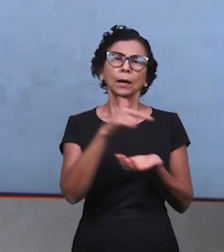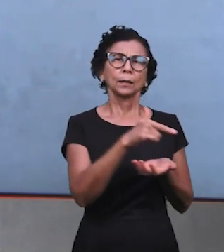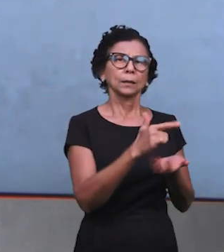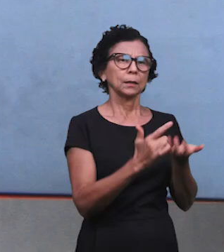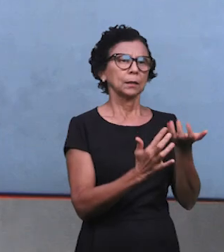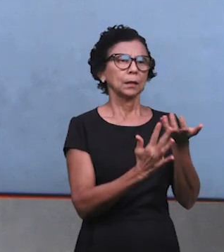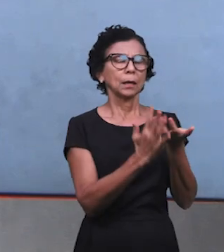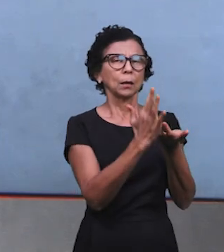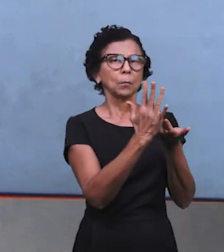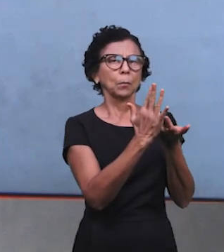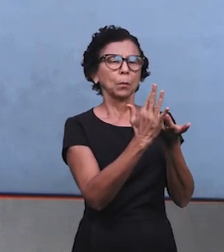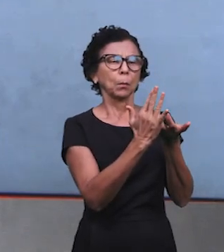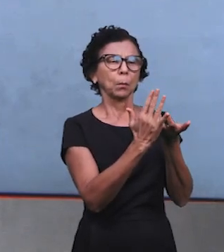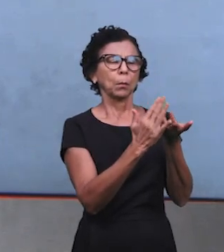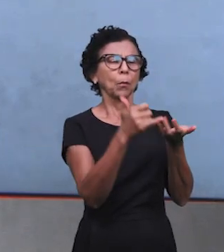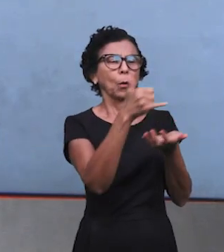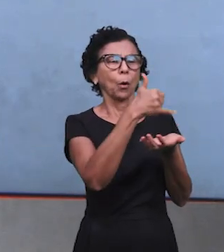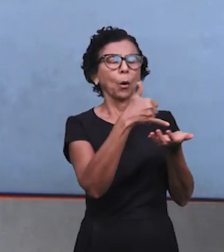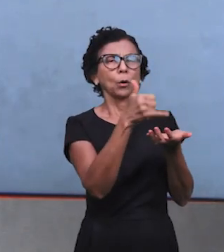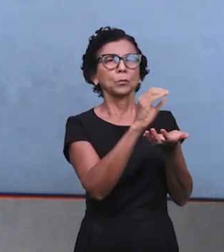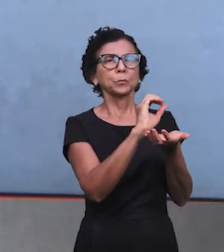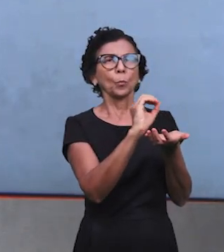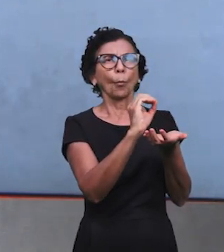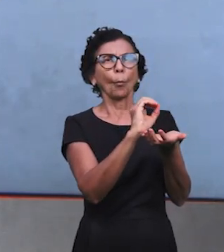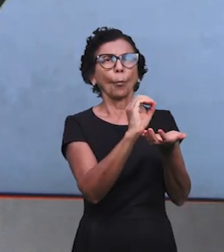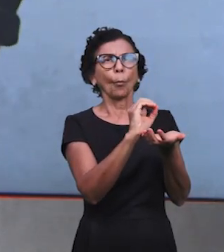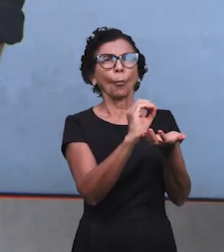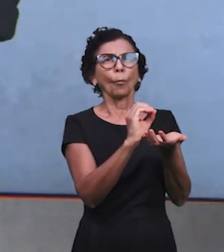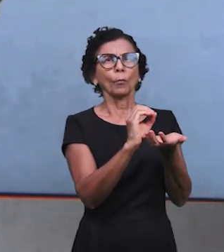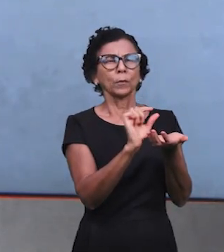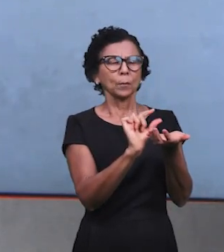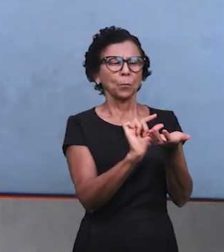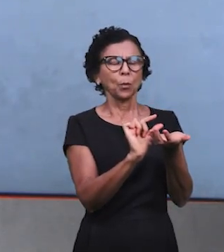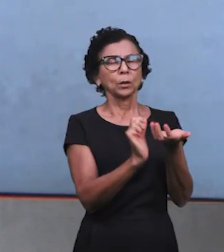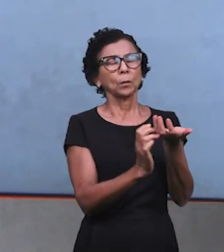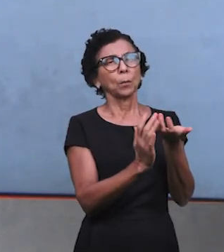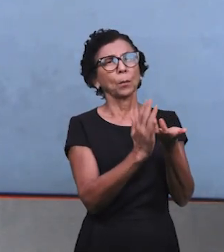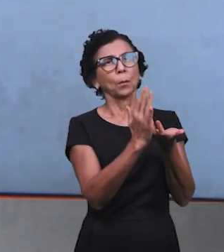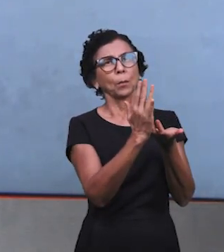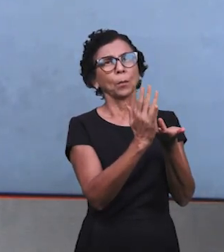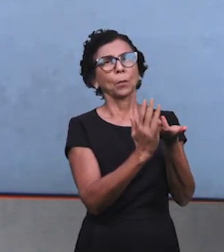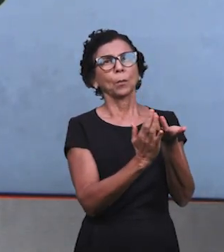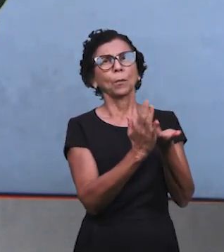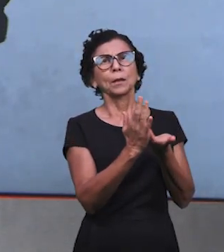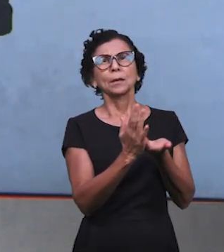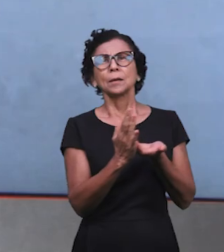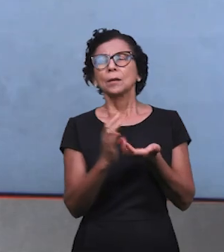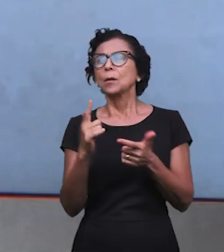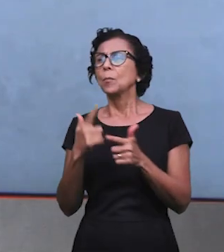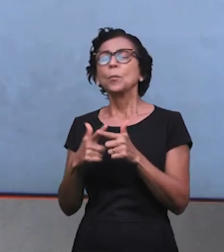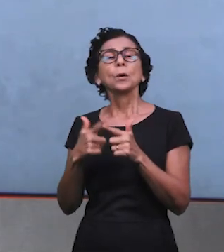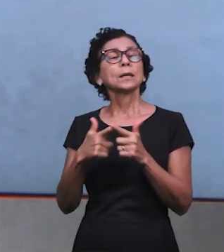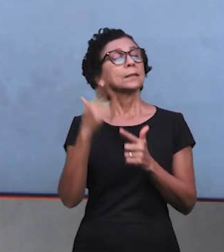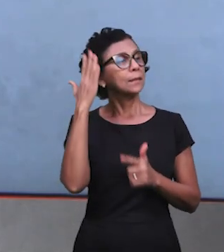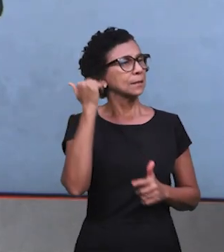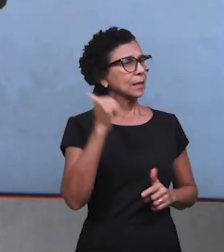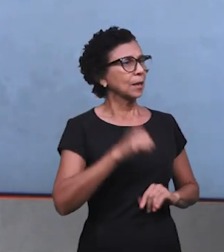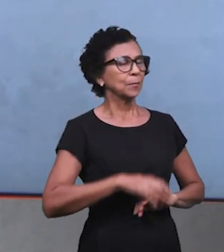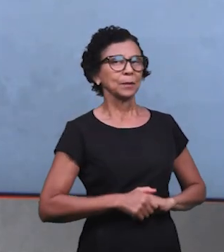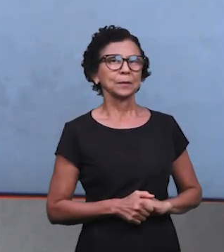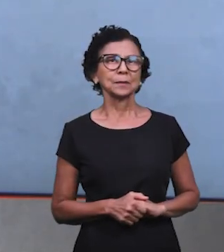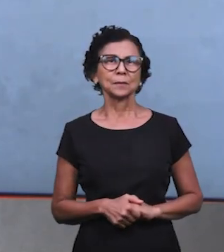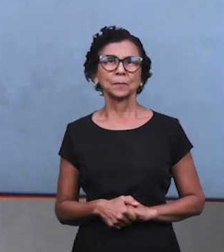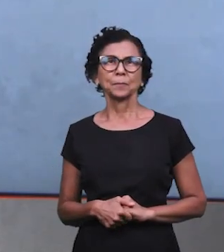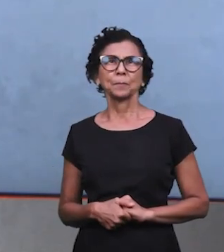acontece? Lembra? Pode falar, não tem problema não. Não sabe, não. Vamos aprender aqui agora, é isso aí mesmo. Ó, essas aqui